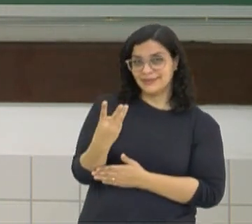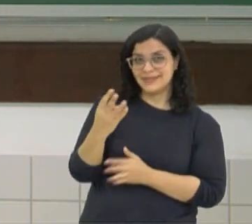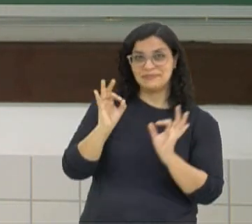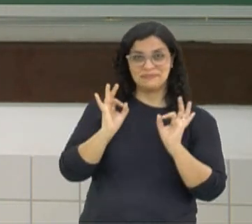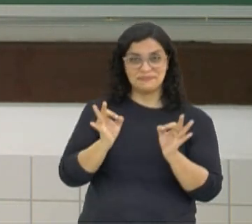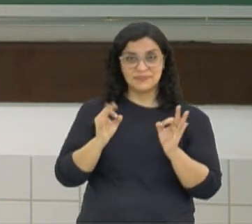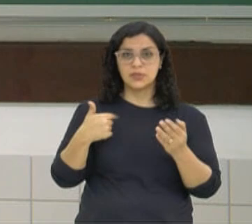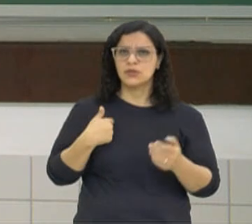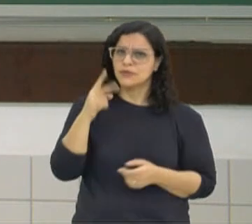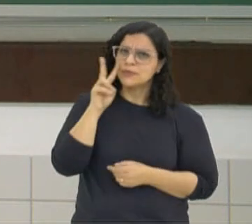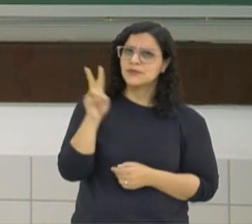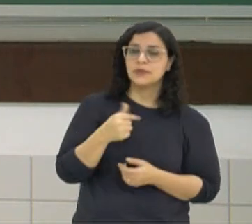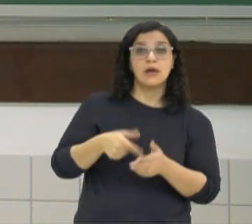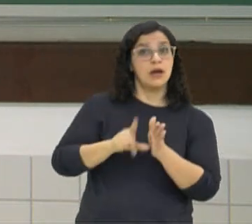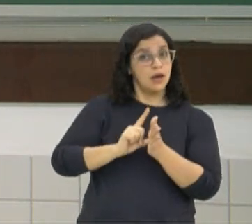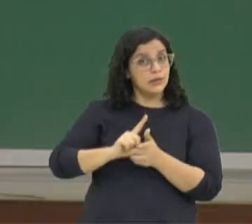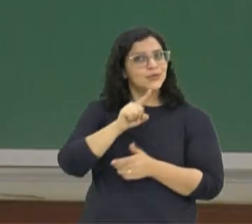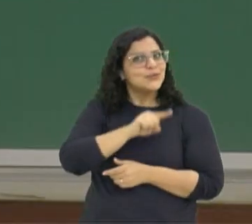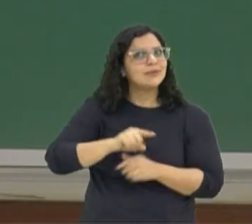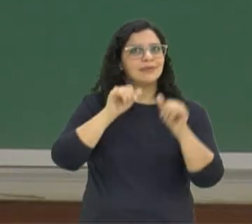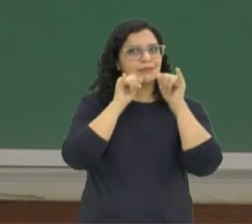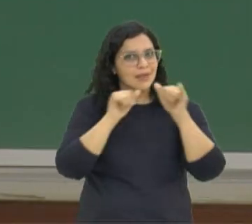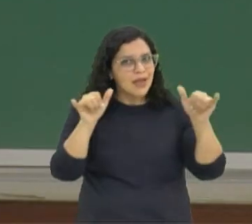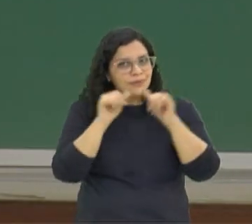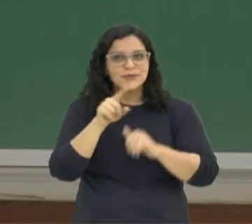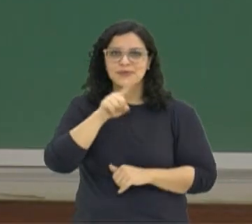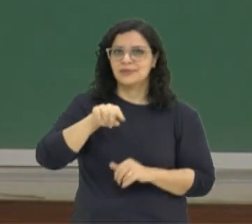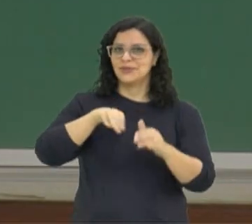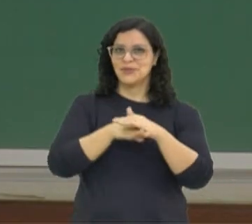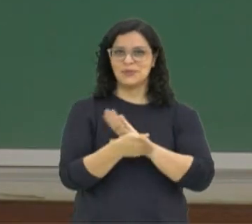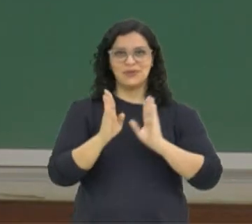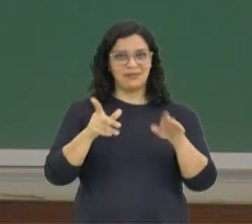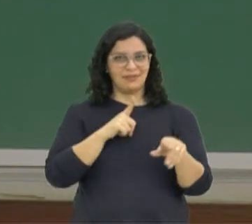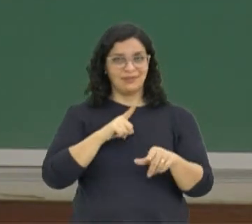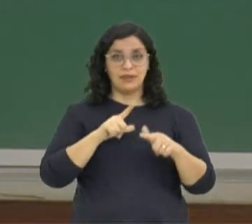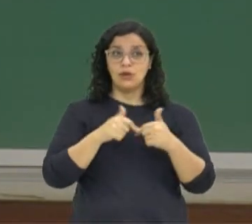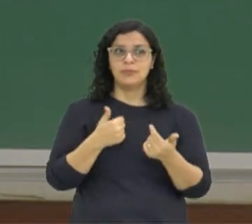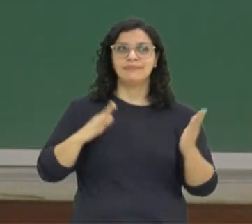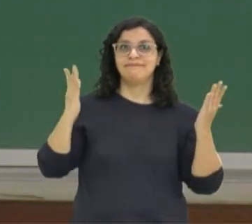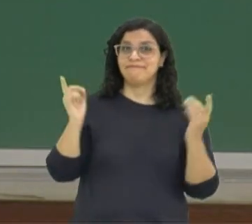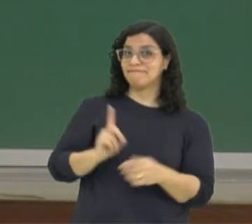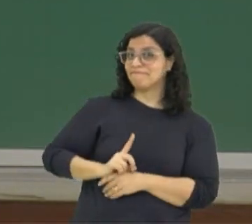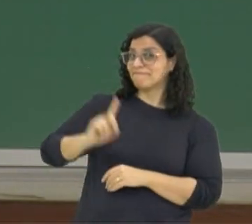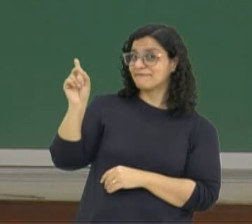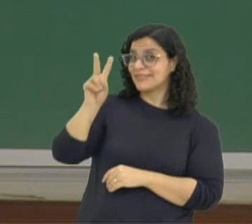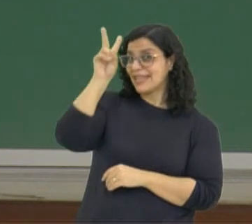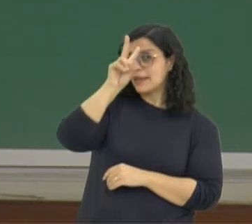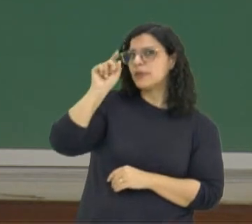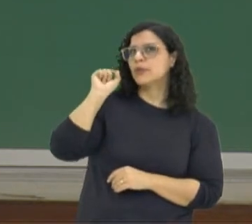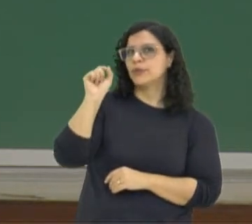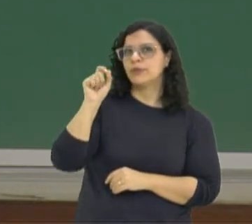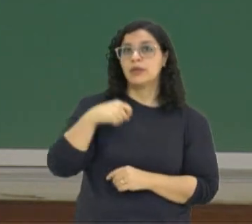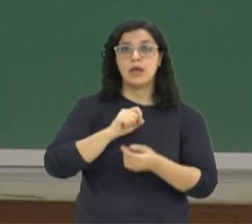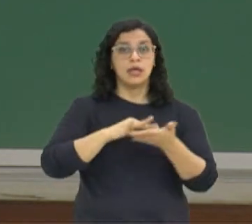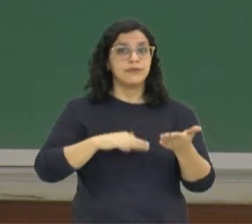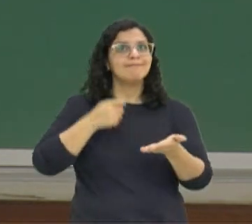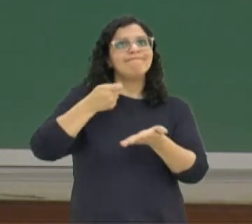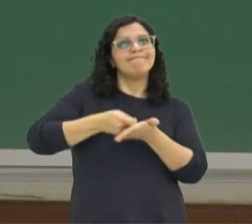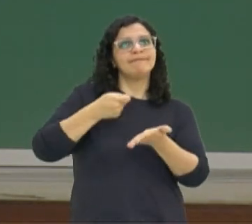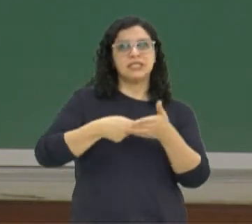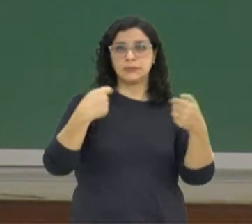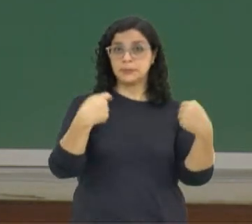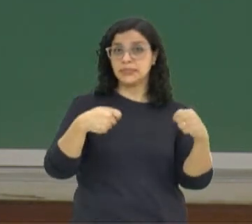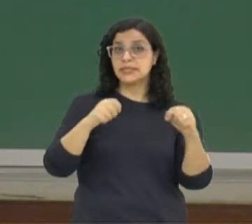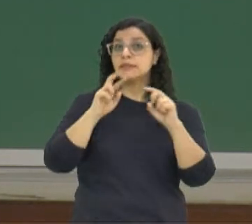43. A ver, antes de mais nada, aqueles nossos recadinhos rápidos, né? Opa! Antes de mais nada, atividade obrigatória.